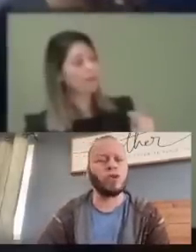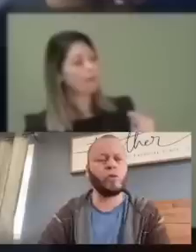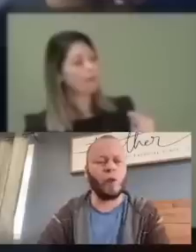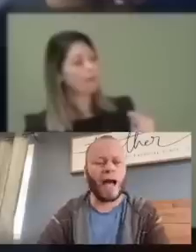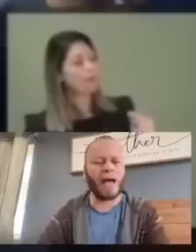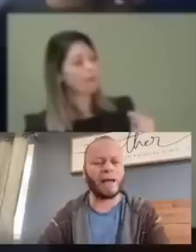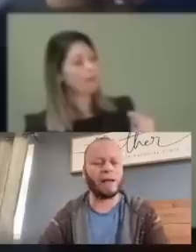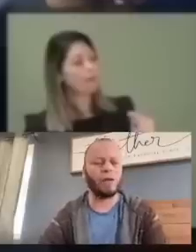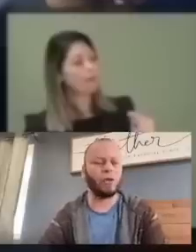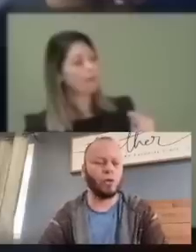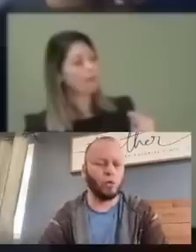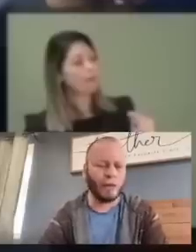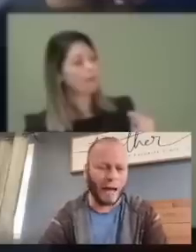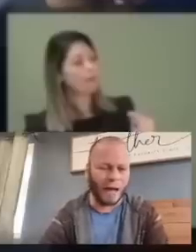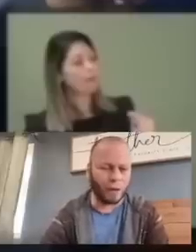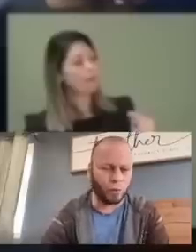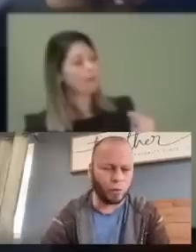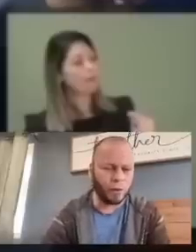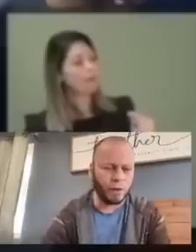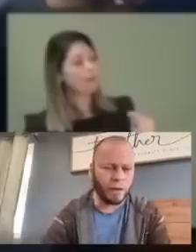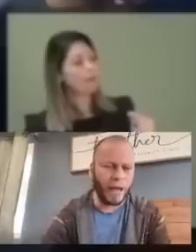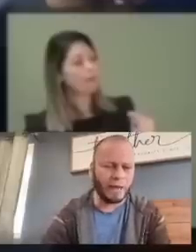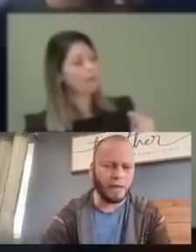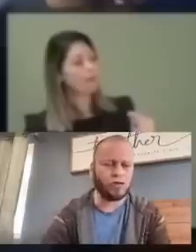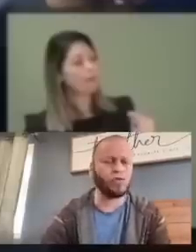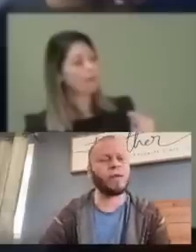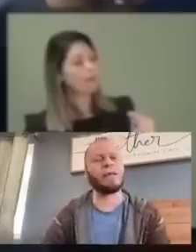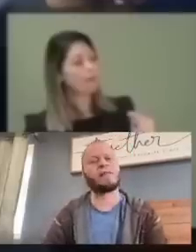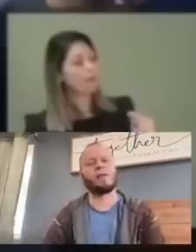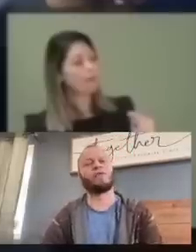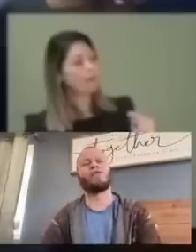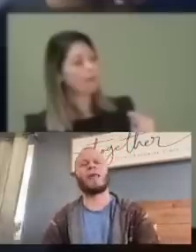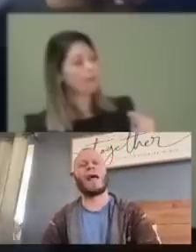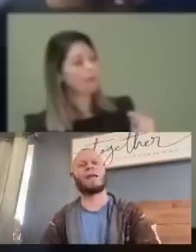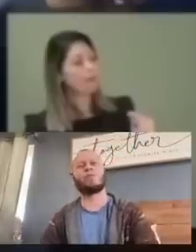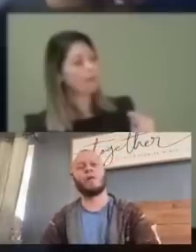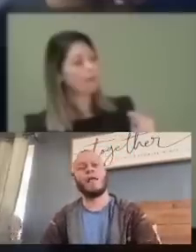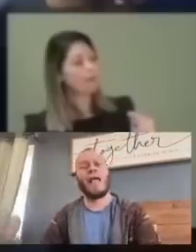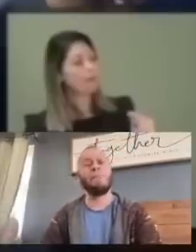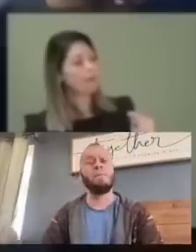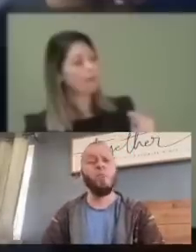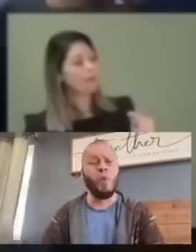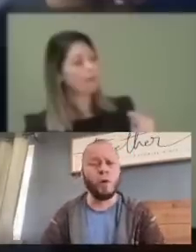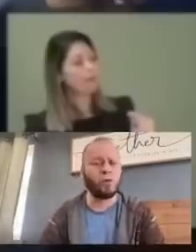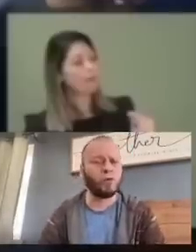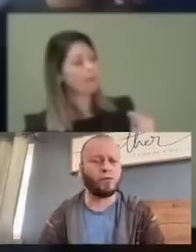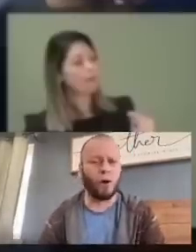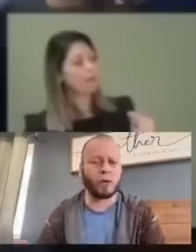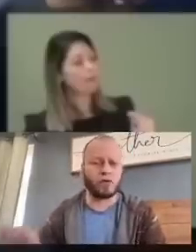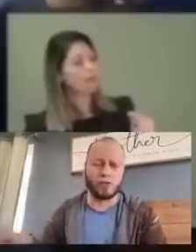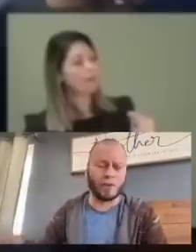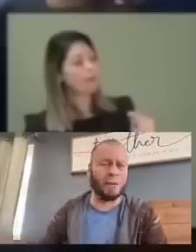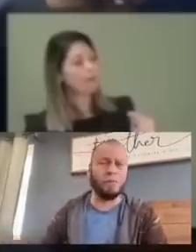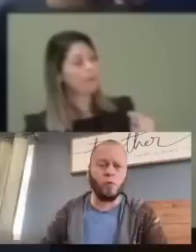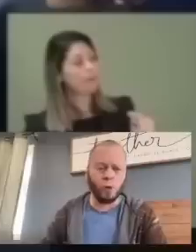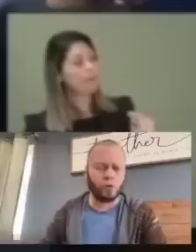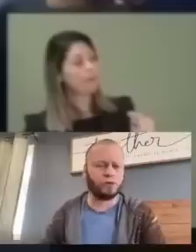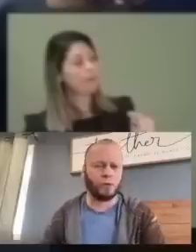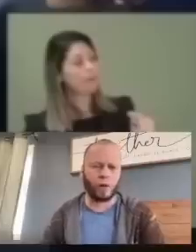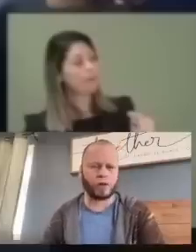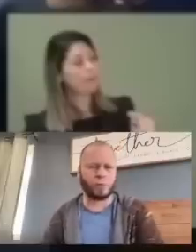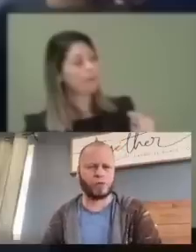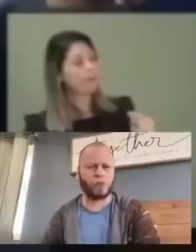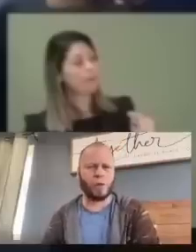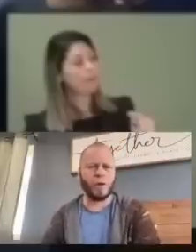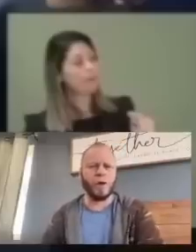continuar no cargo é isso que tá sendo falado é muito forte isso aqui é